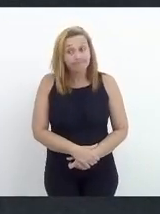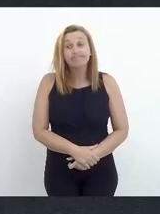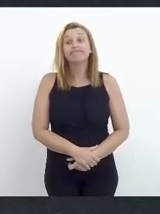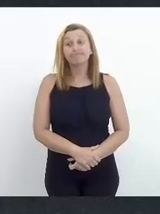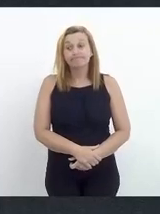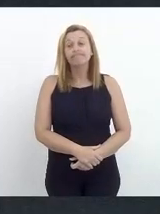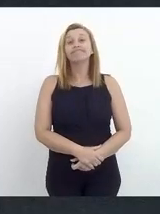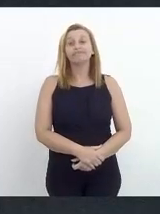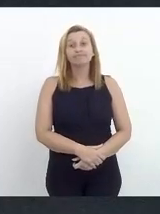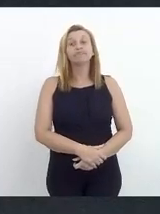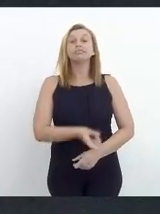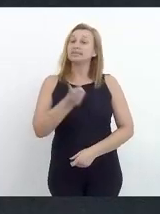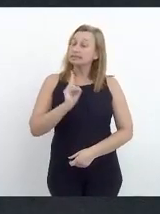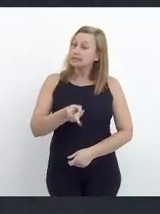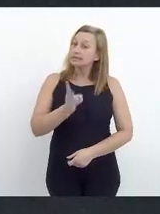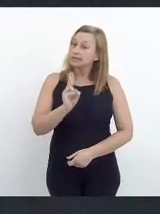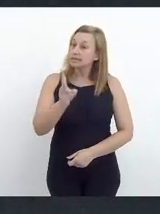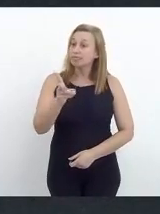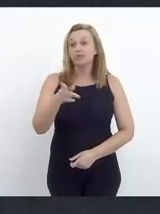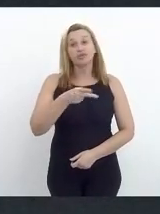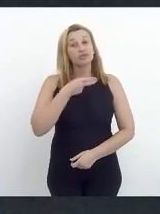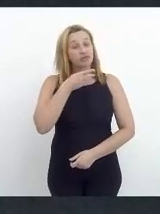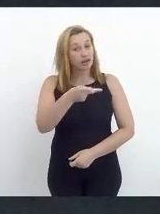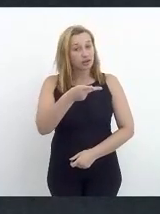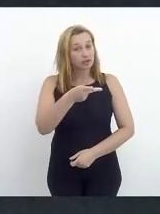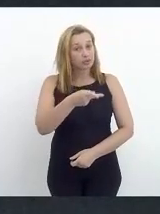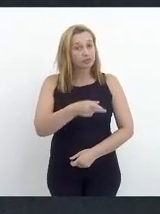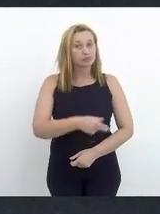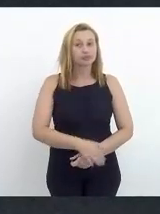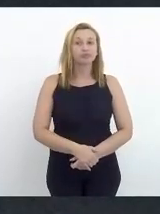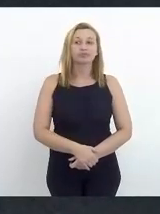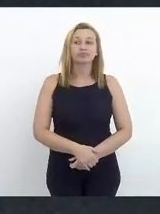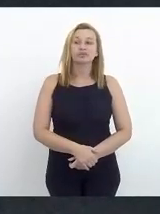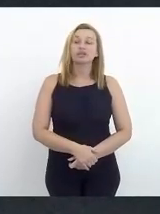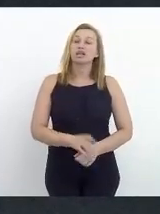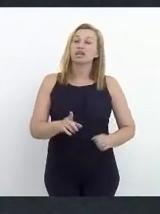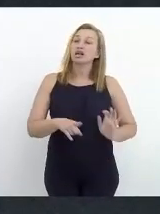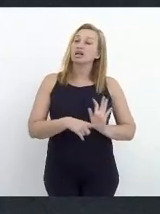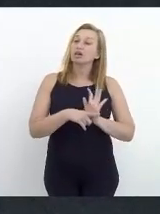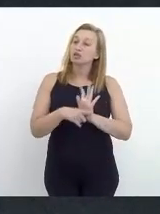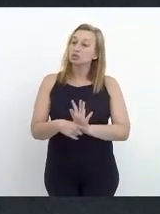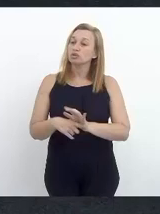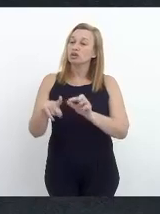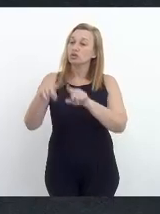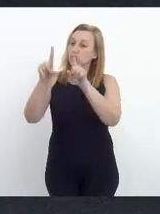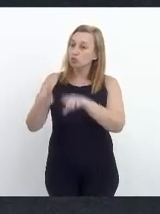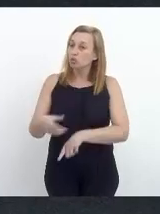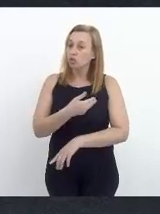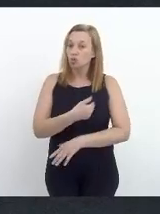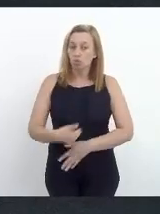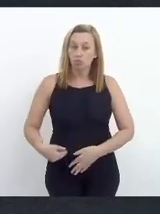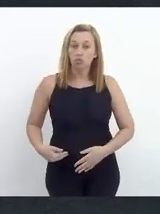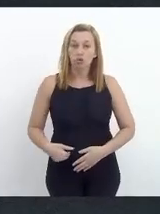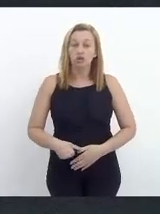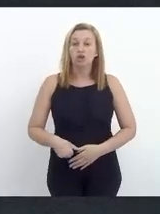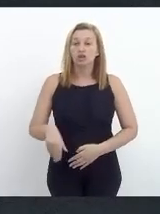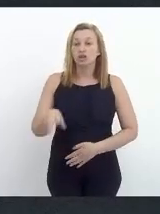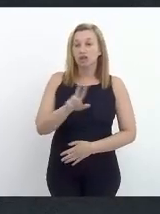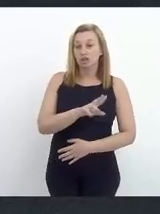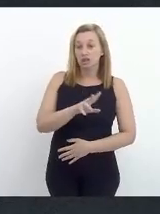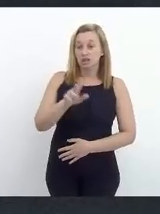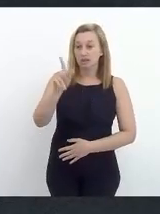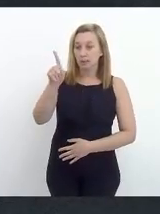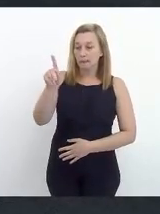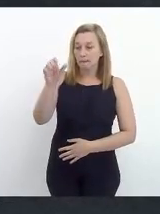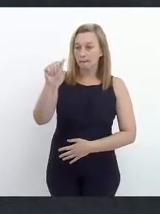E sempre me posiciono a favor do funcionalismo público. Chamo esse pacote, como